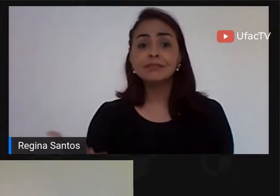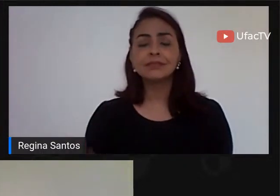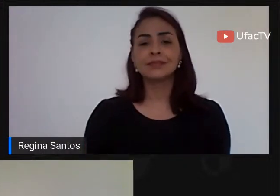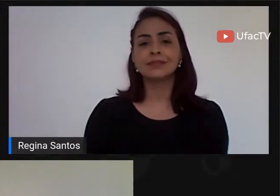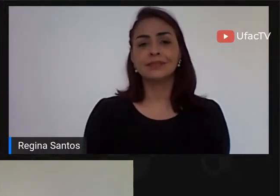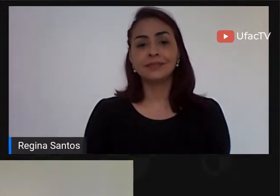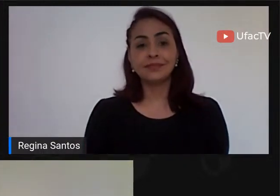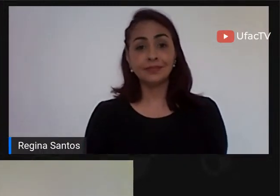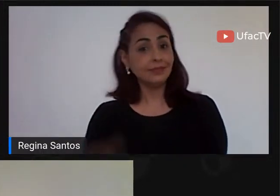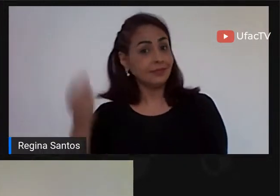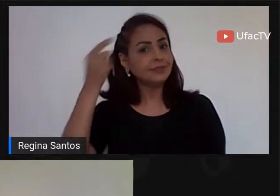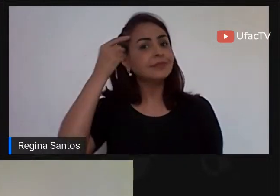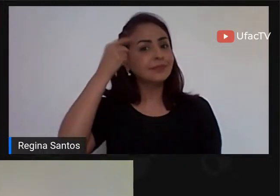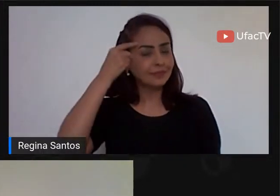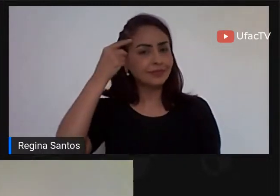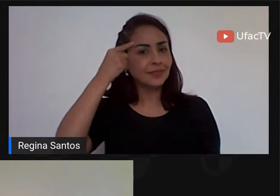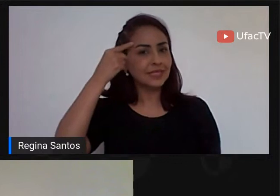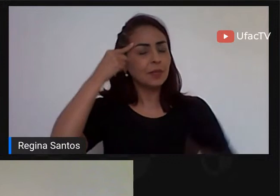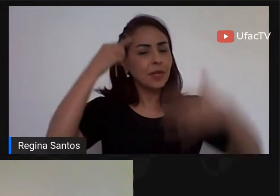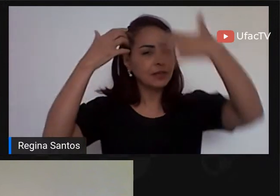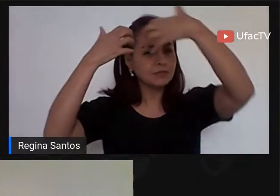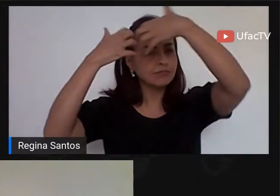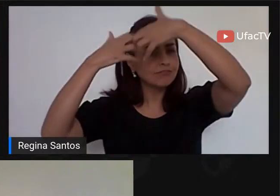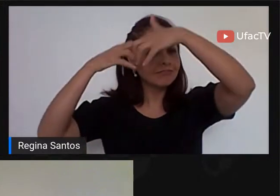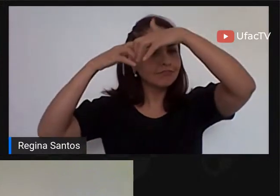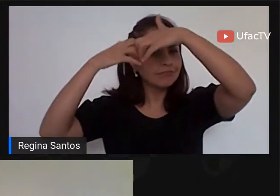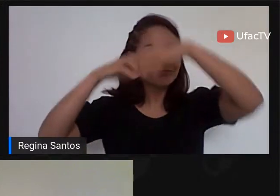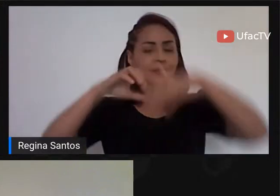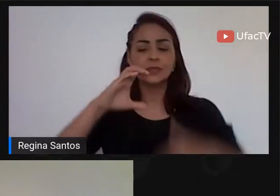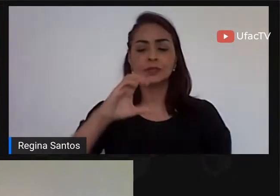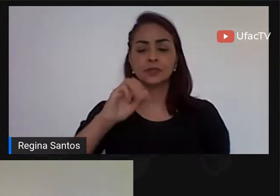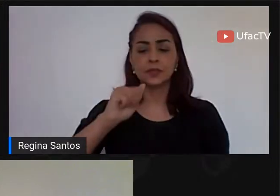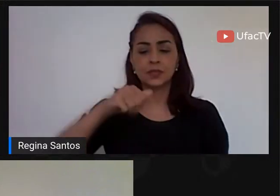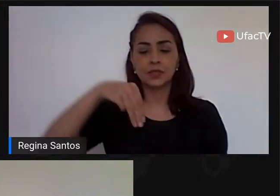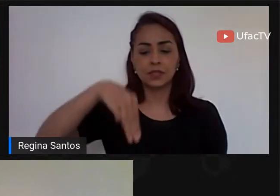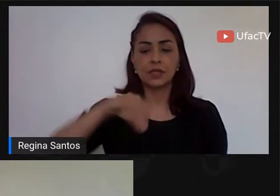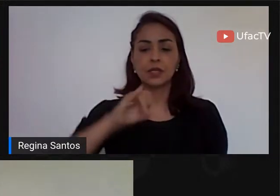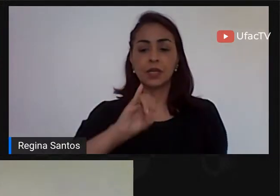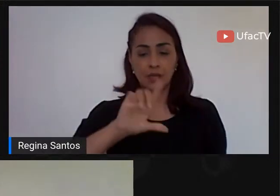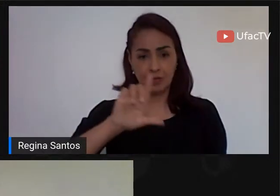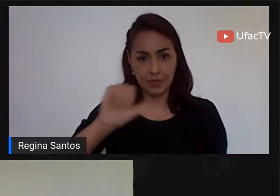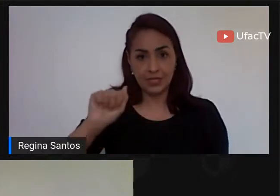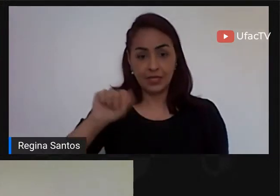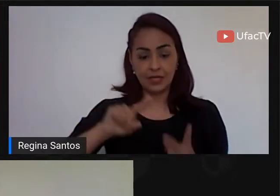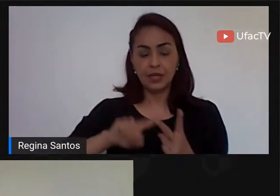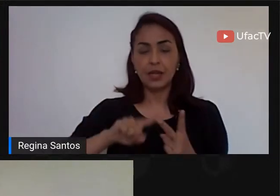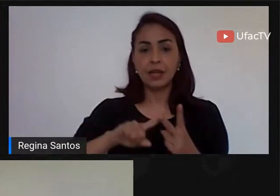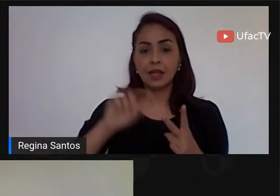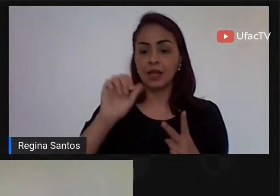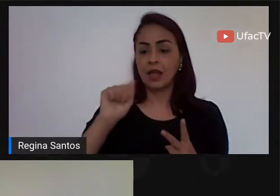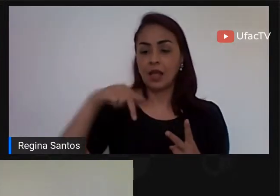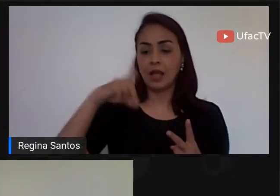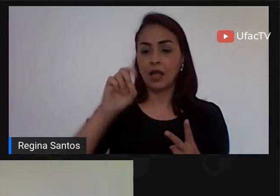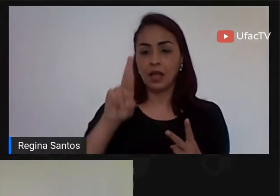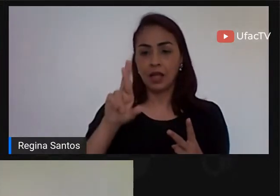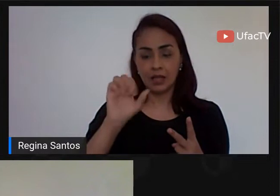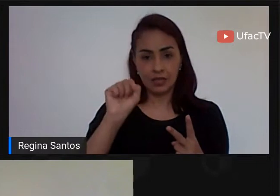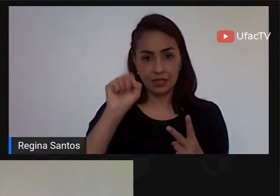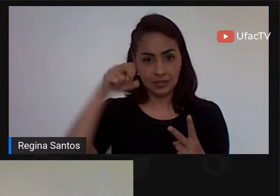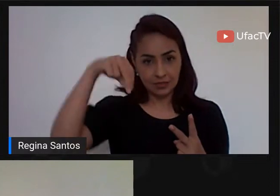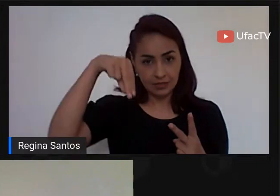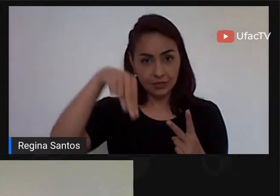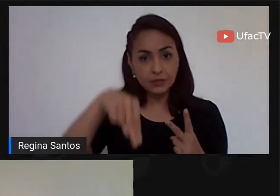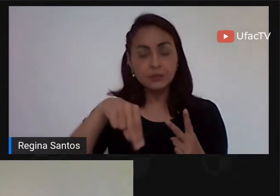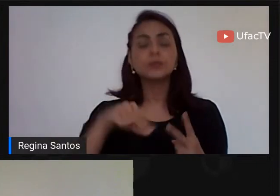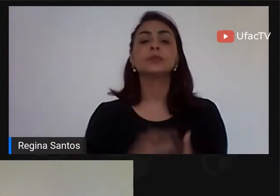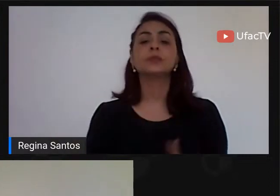esse pensamento, Camila e Anderson, e a todos os colegas, na verdade, ele vem daqueles estudos